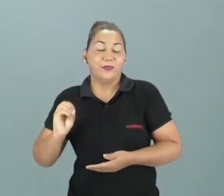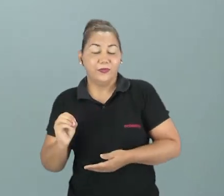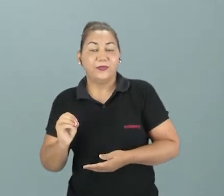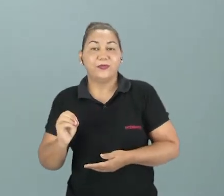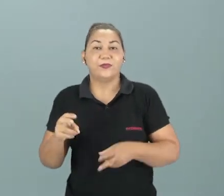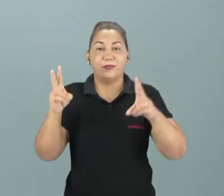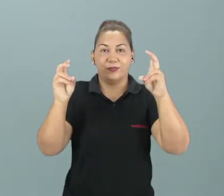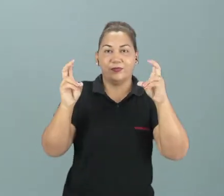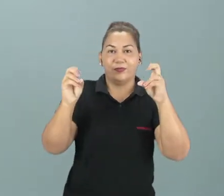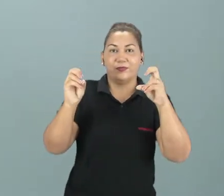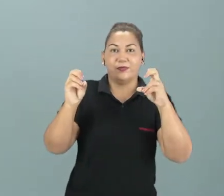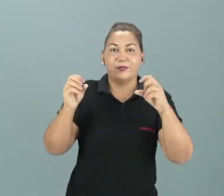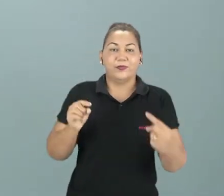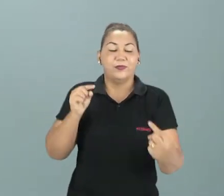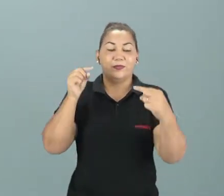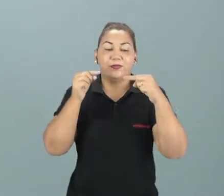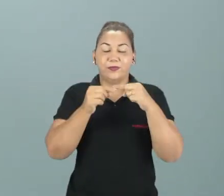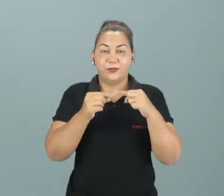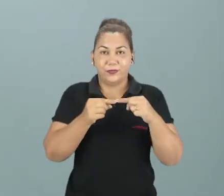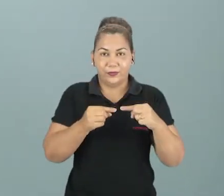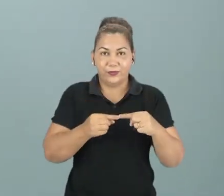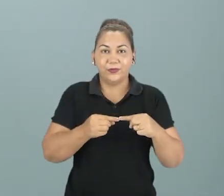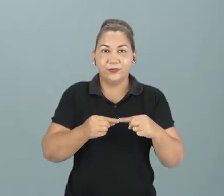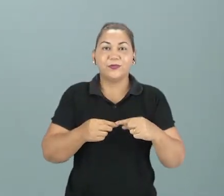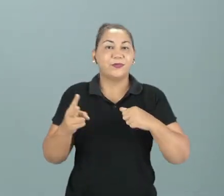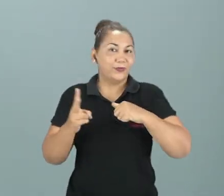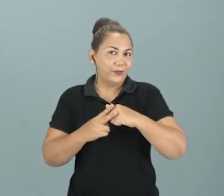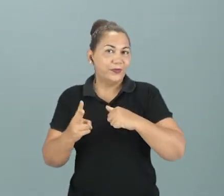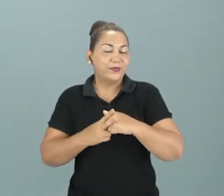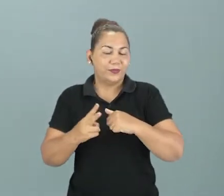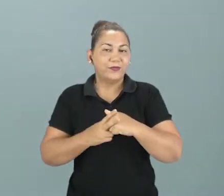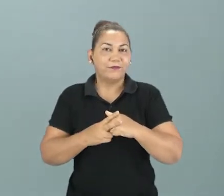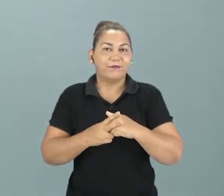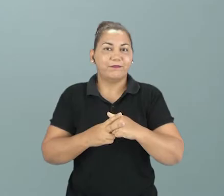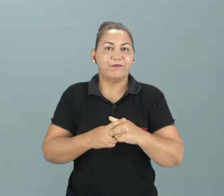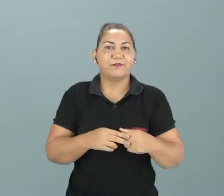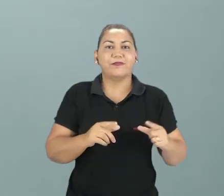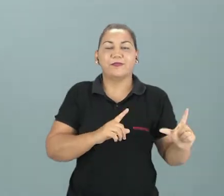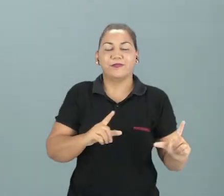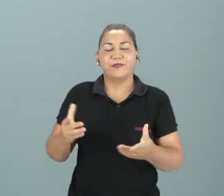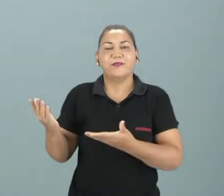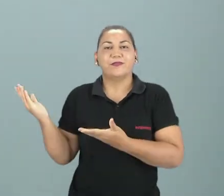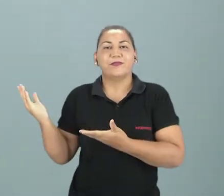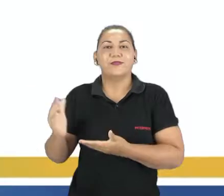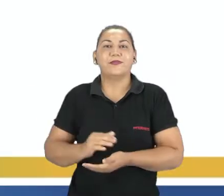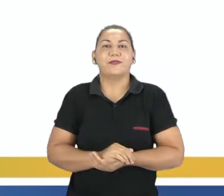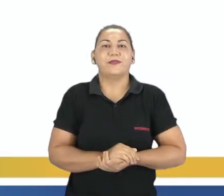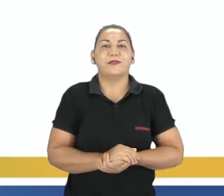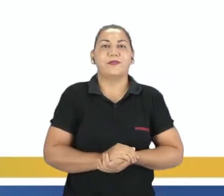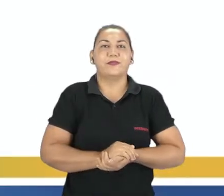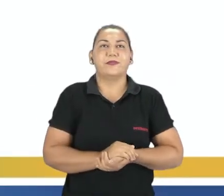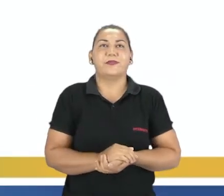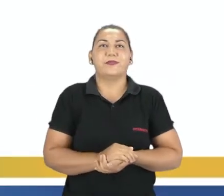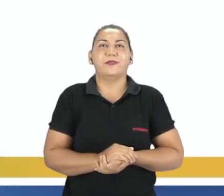iremos falar sobre concordância verbal. Para isso, vamos ao slide.